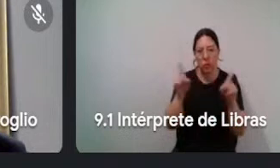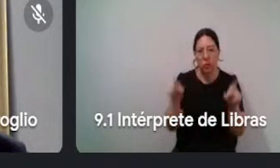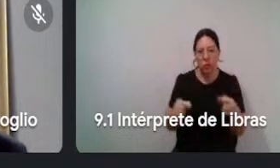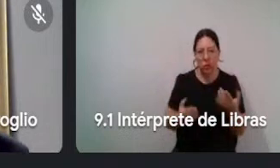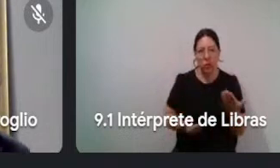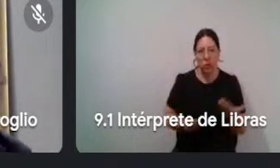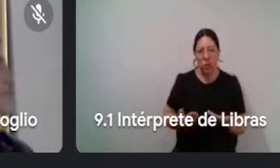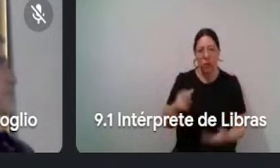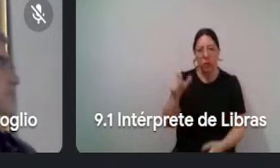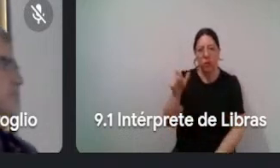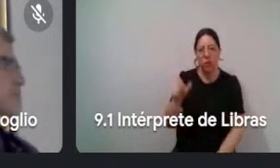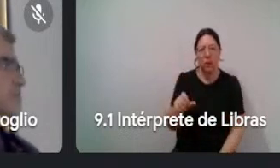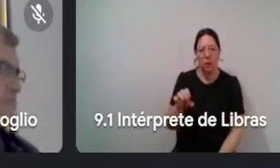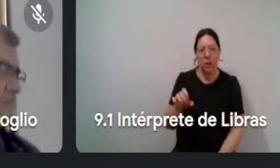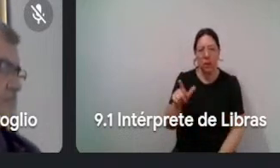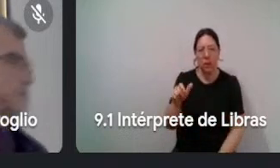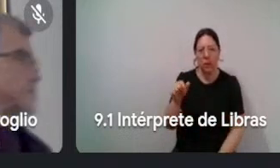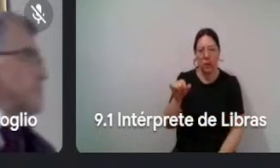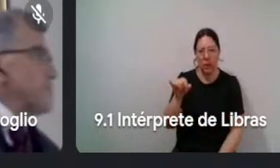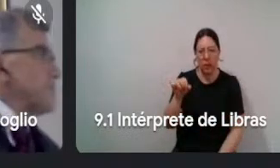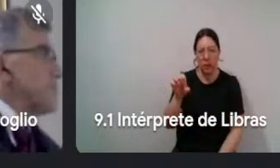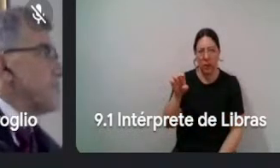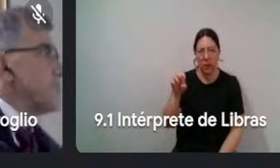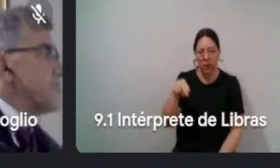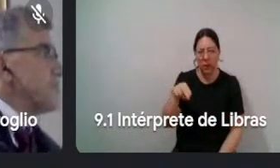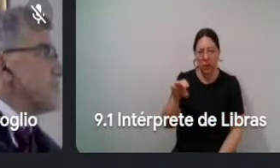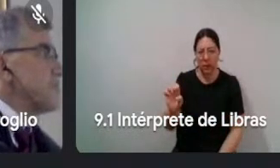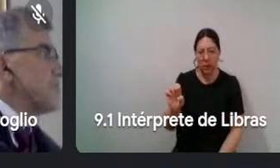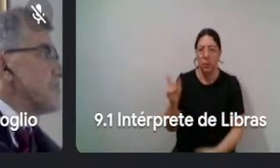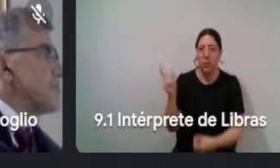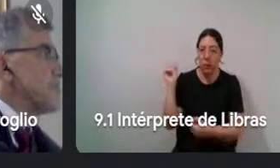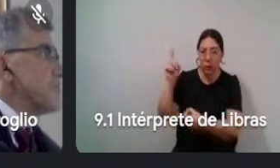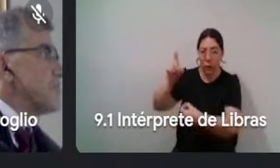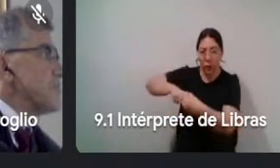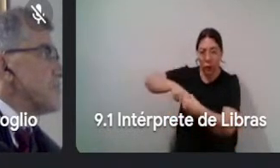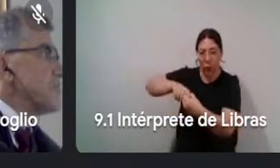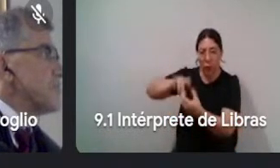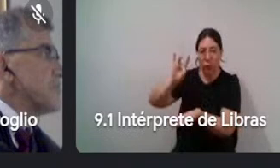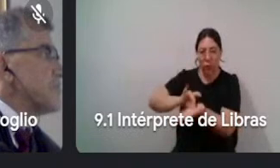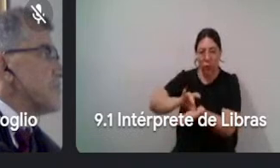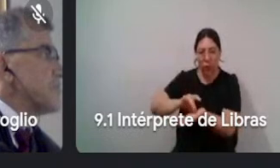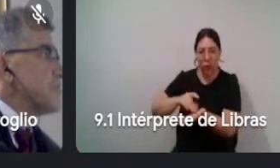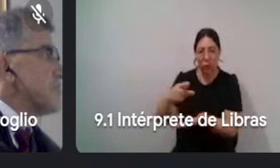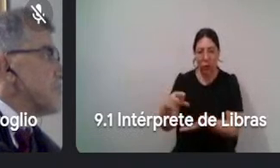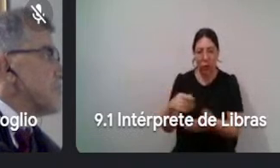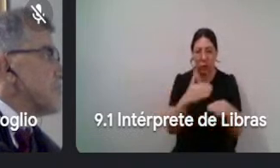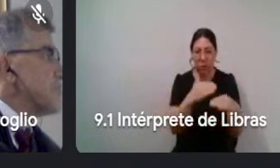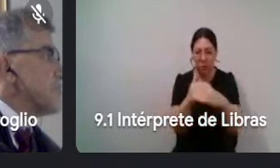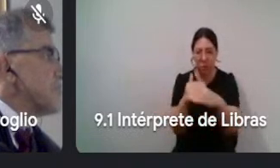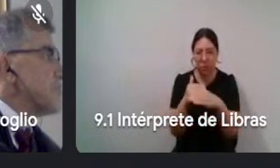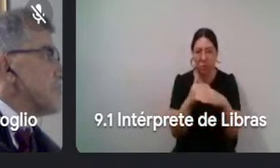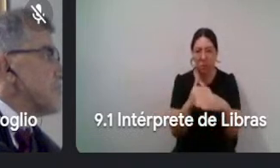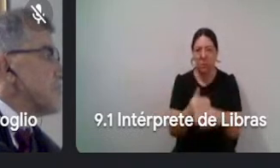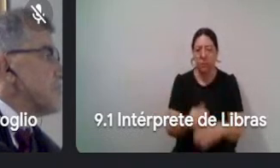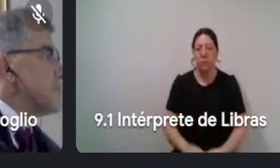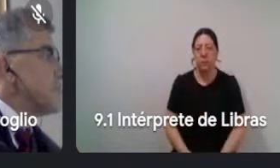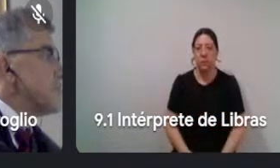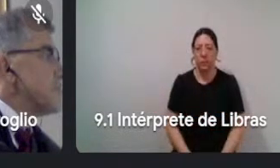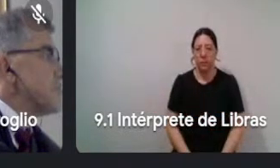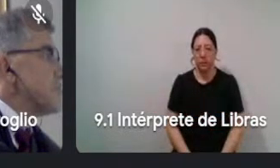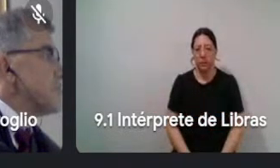origem com efeitos retroativos ao dia 29 de novembro de 2021. Por unanimidade. Bom,